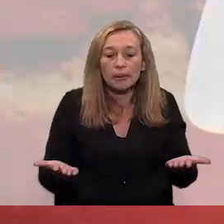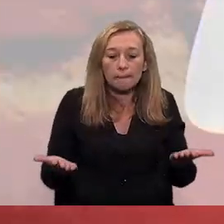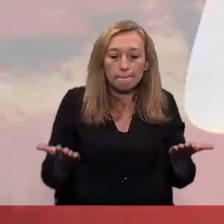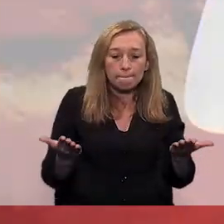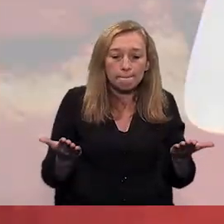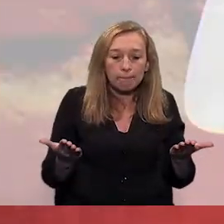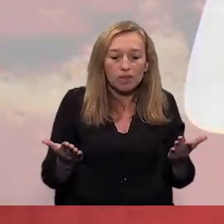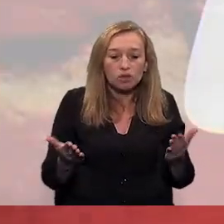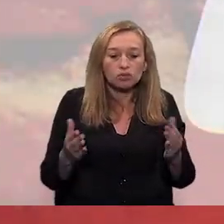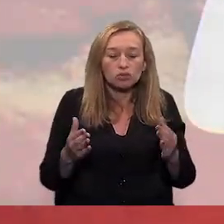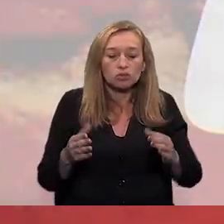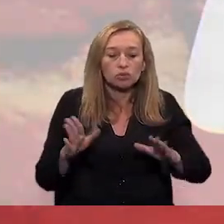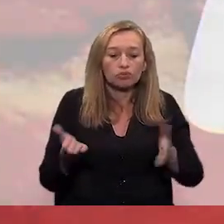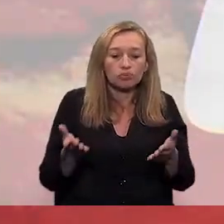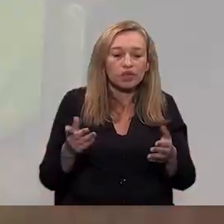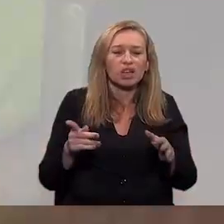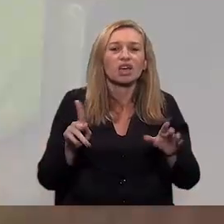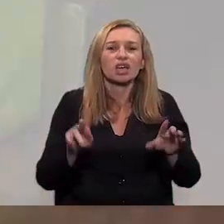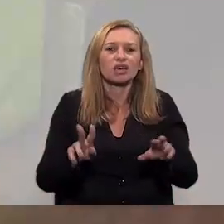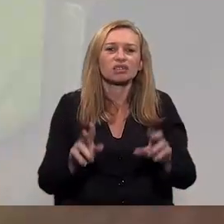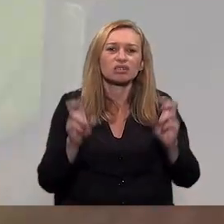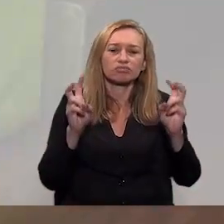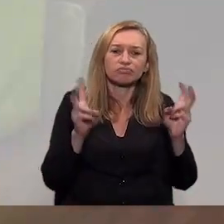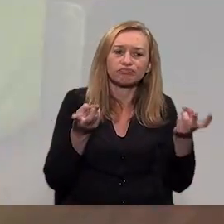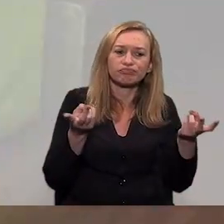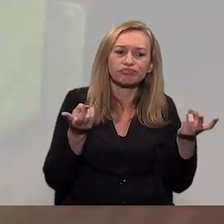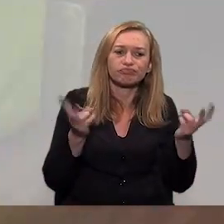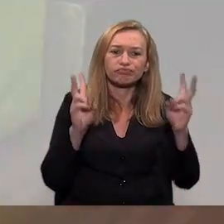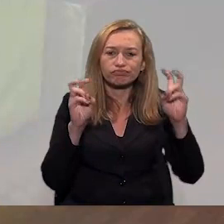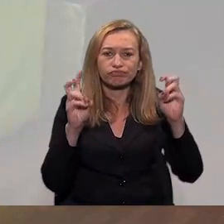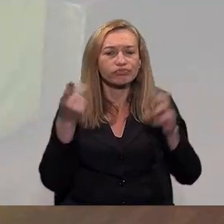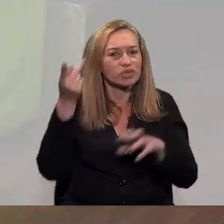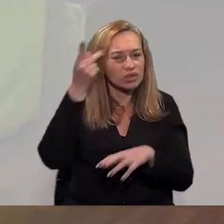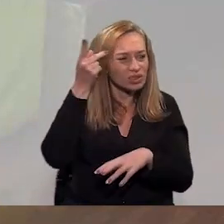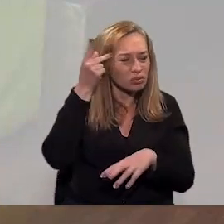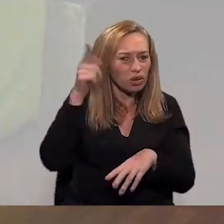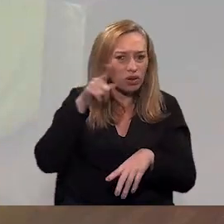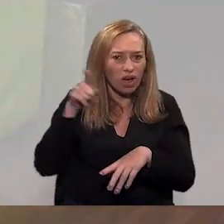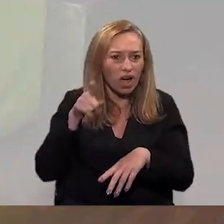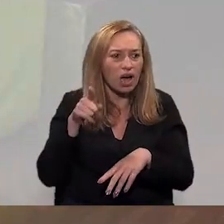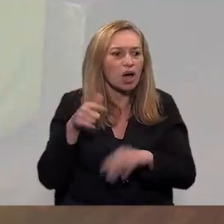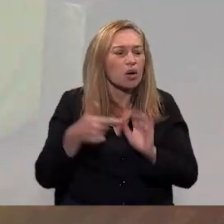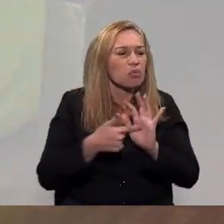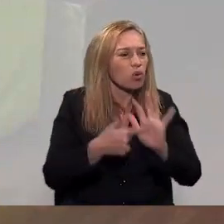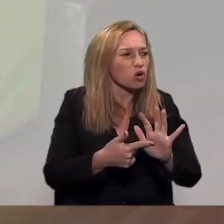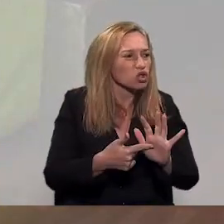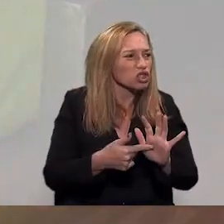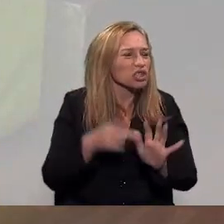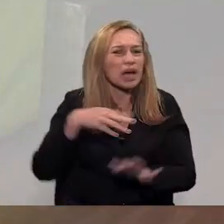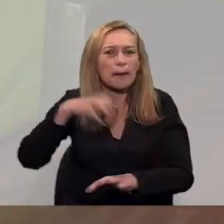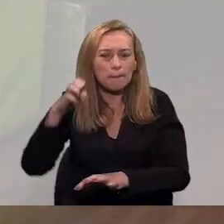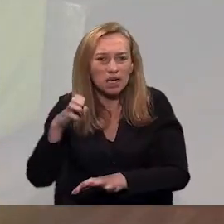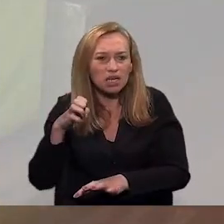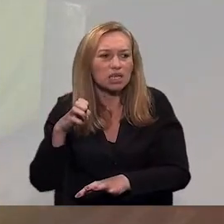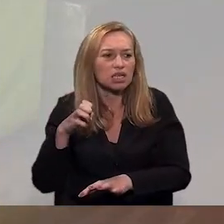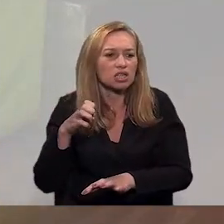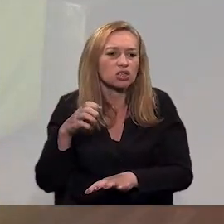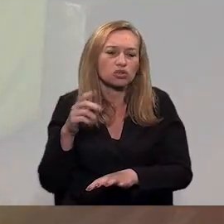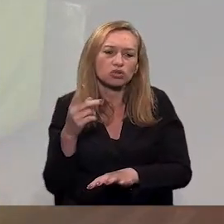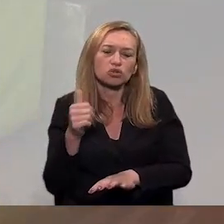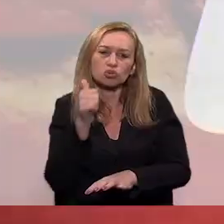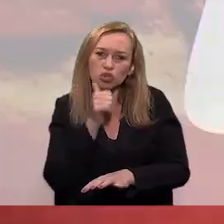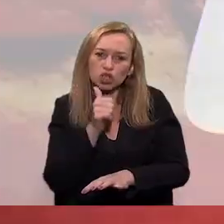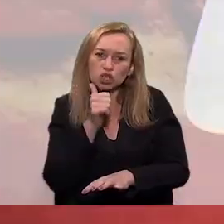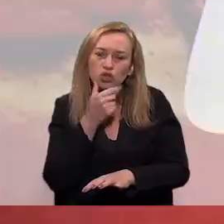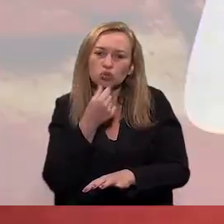processo. No caso de Suzano, há suspeitas de que a mãe de um dos meninos era dependente química, não estava presente